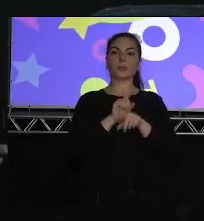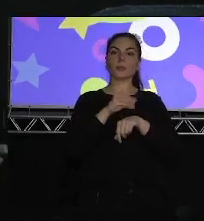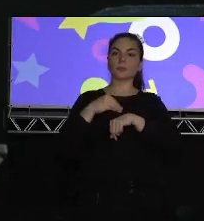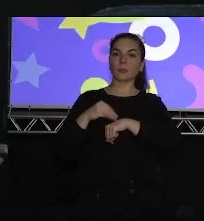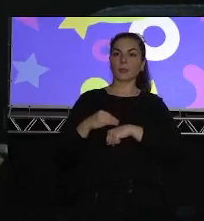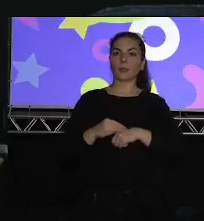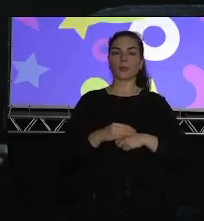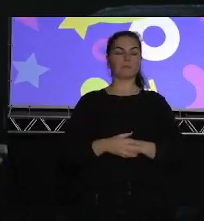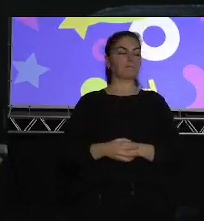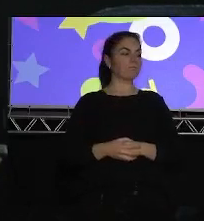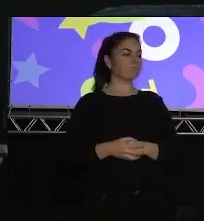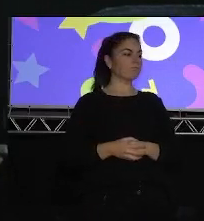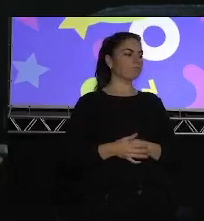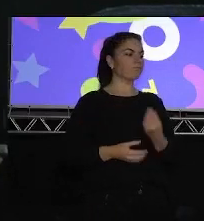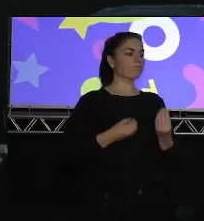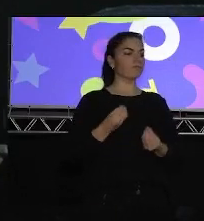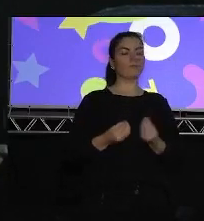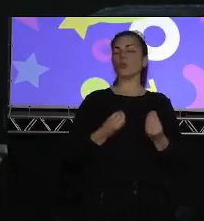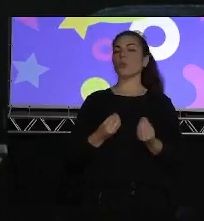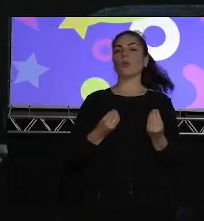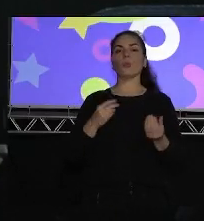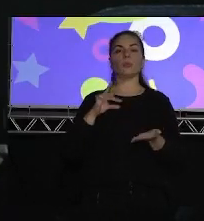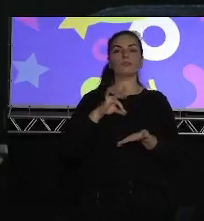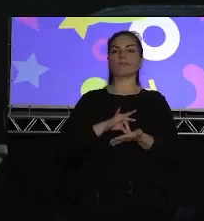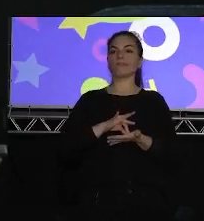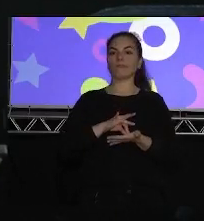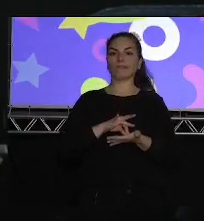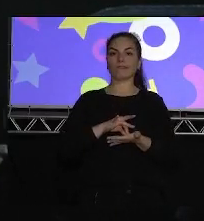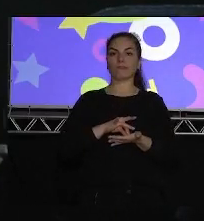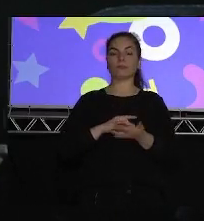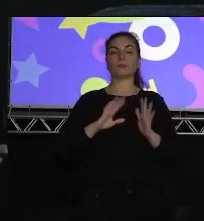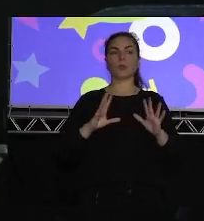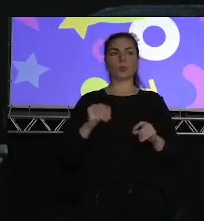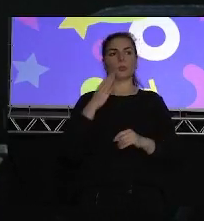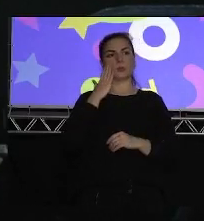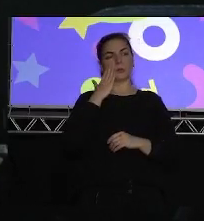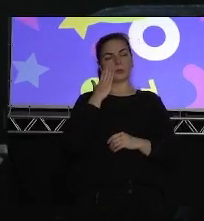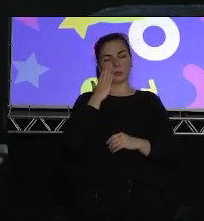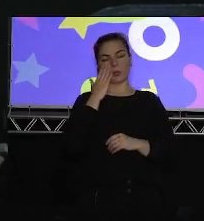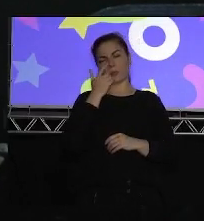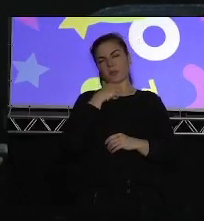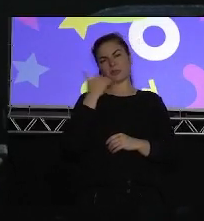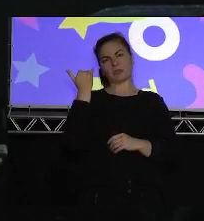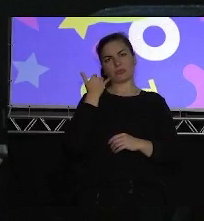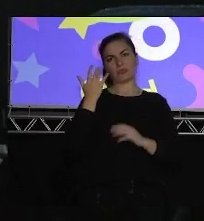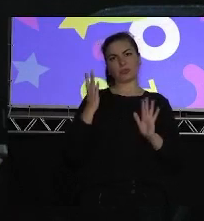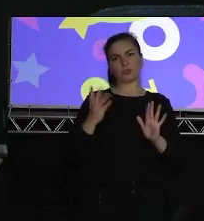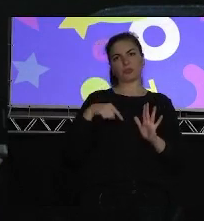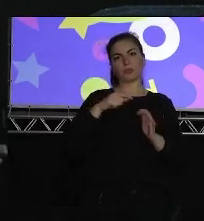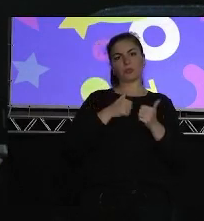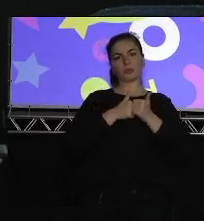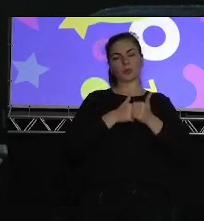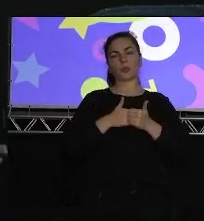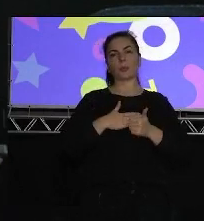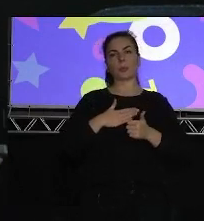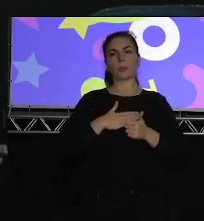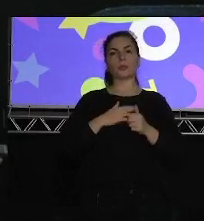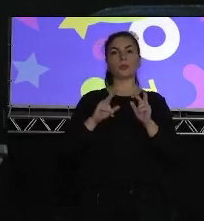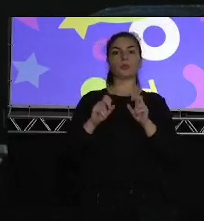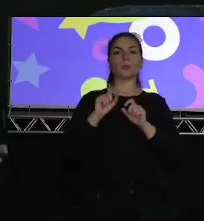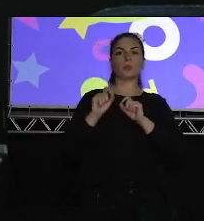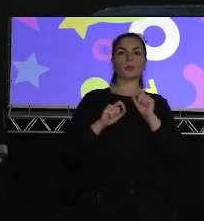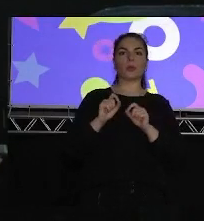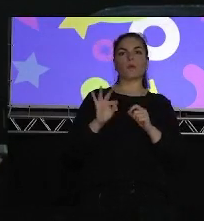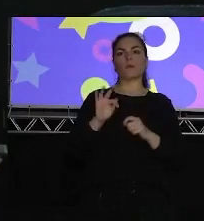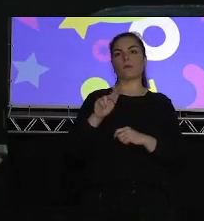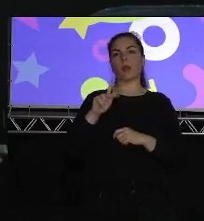visão. Mas como a gente tornou isso realidade, gente? Então, todo mundo sabe, já deve ter ouvido falar, quem me acompanha, do aspecto do que é o